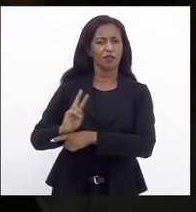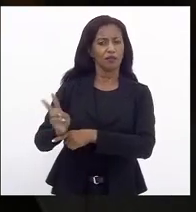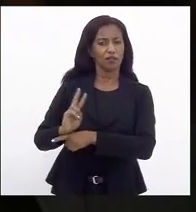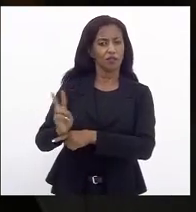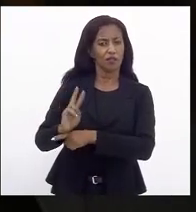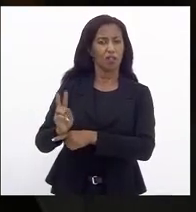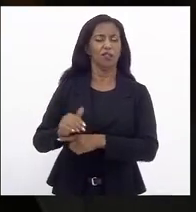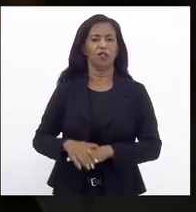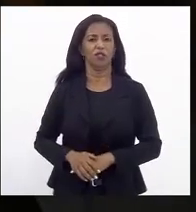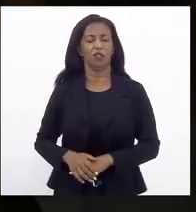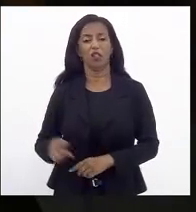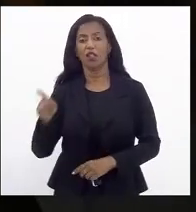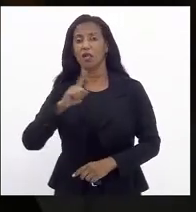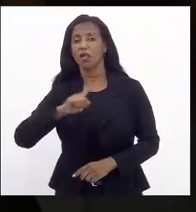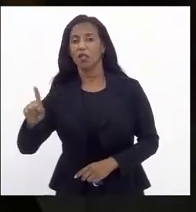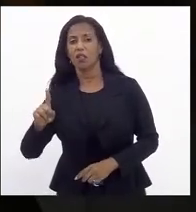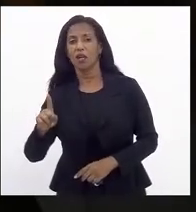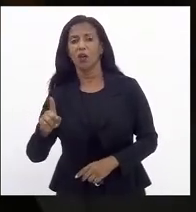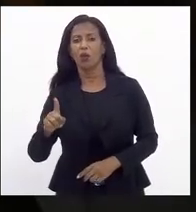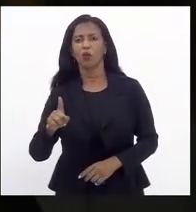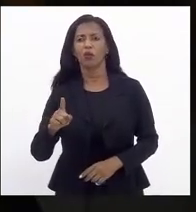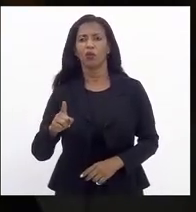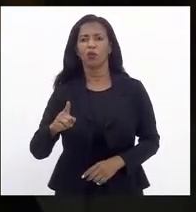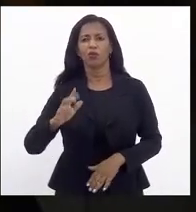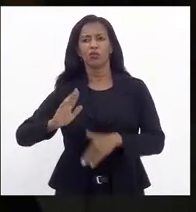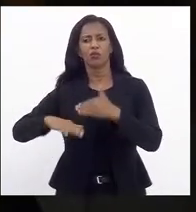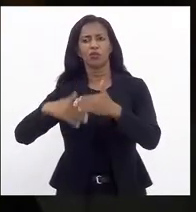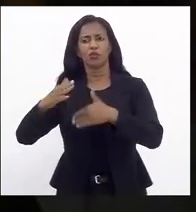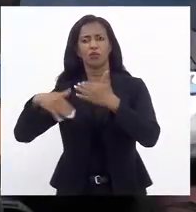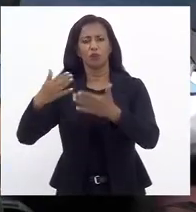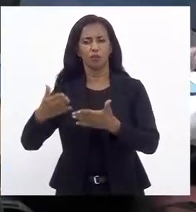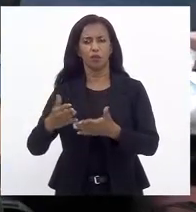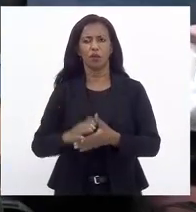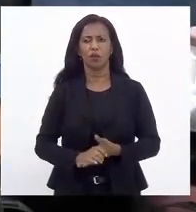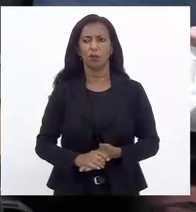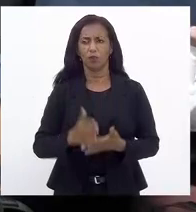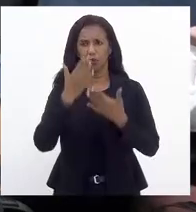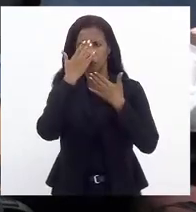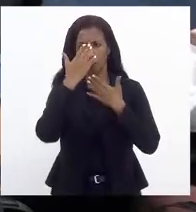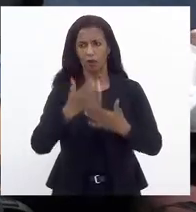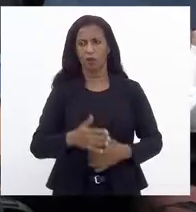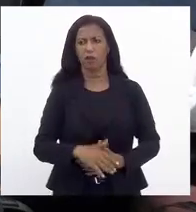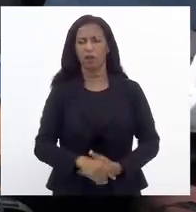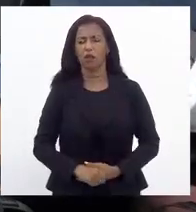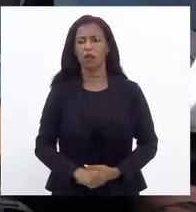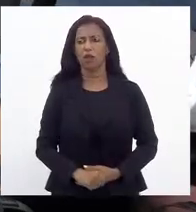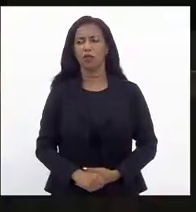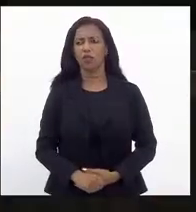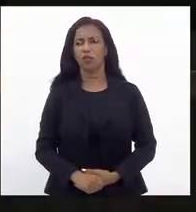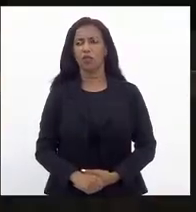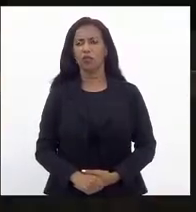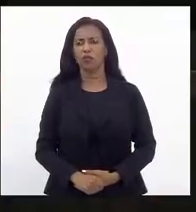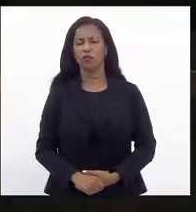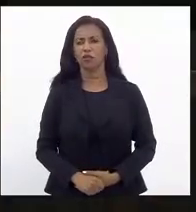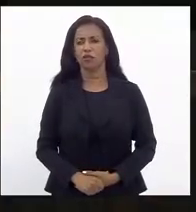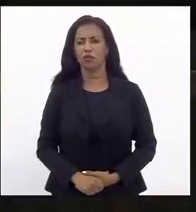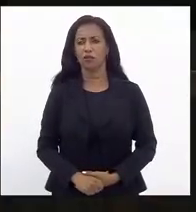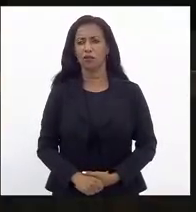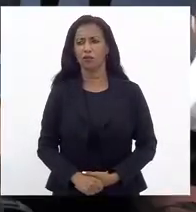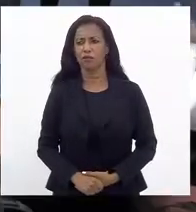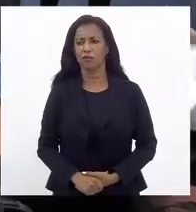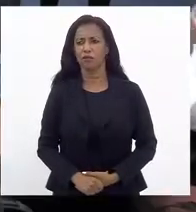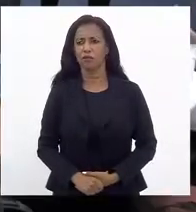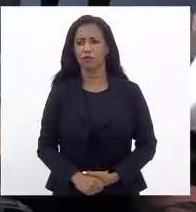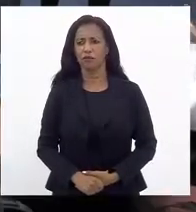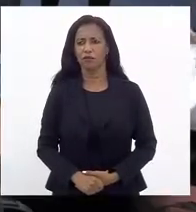calista e não regime desenvolvimentista computador Obrigado seu pregão o estado Flávio serafini